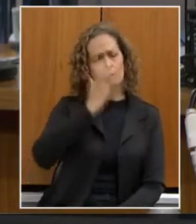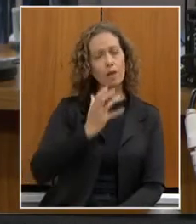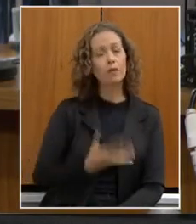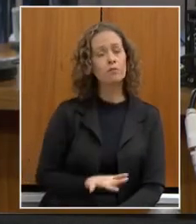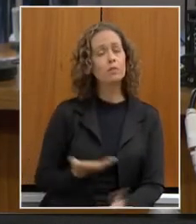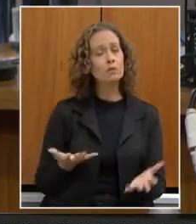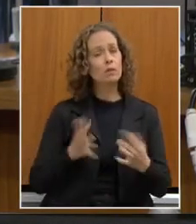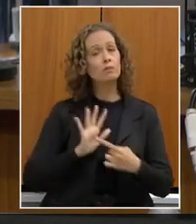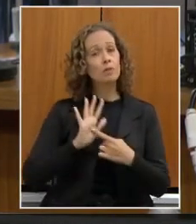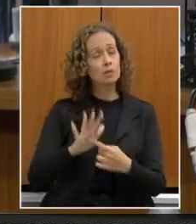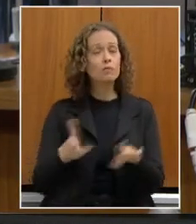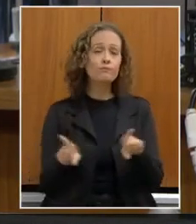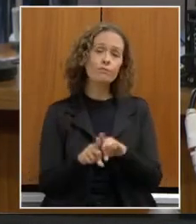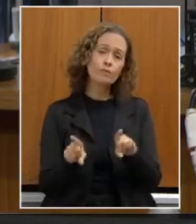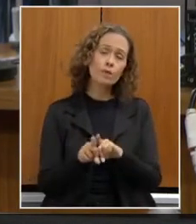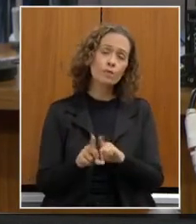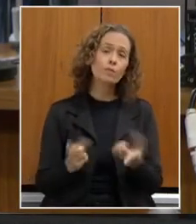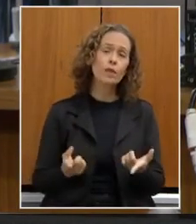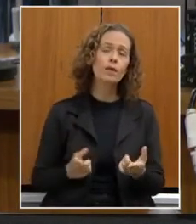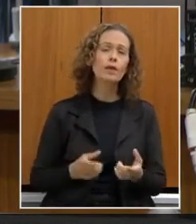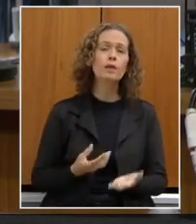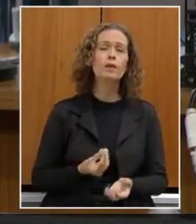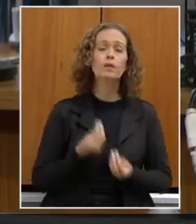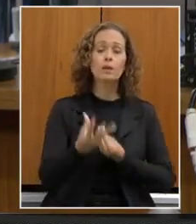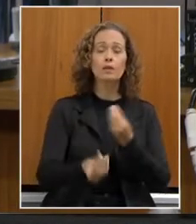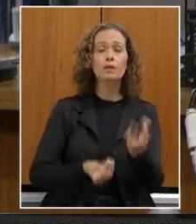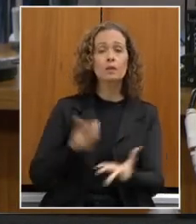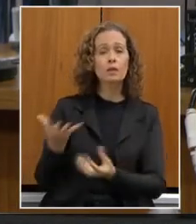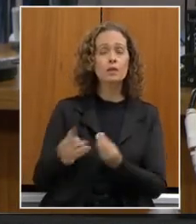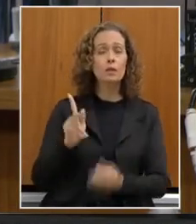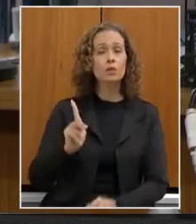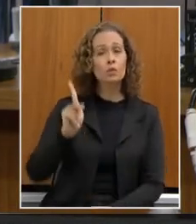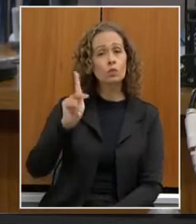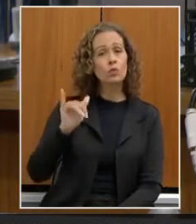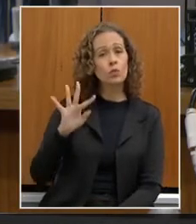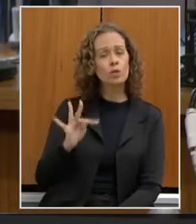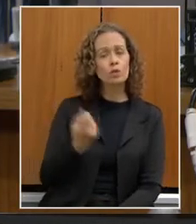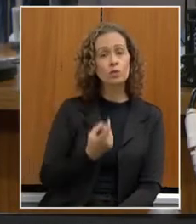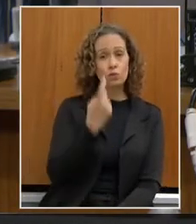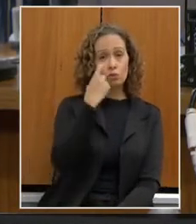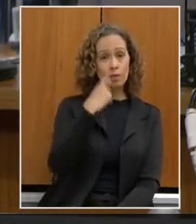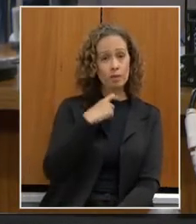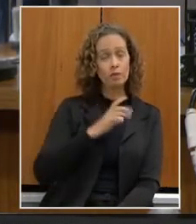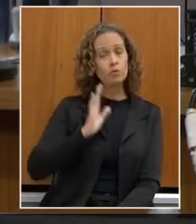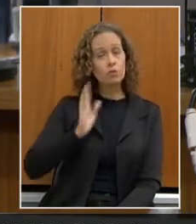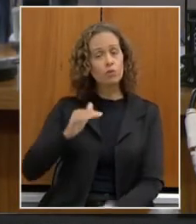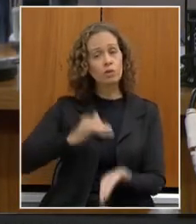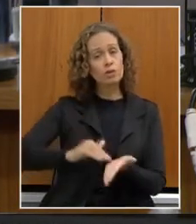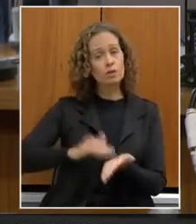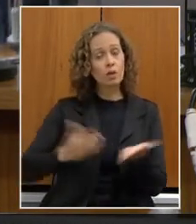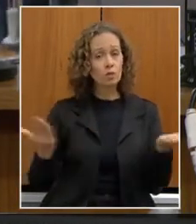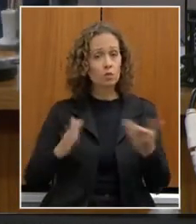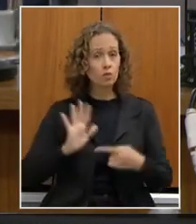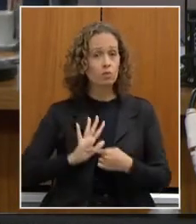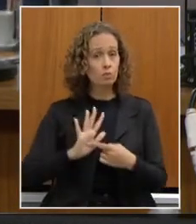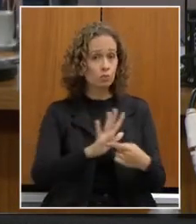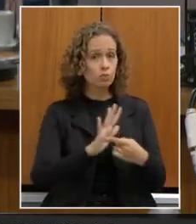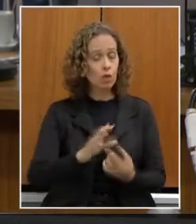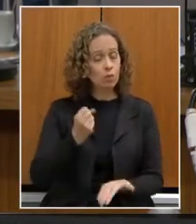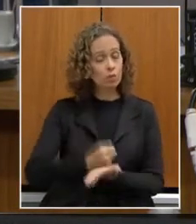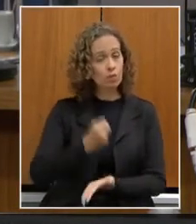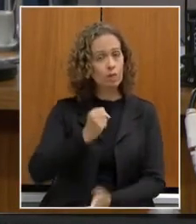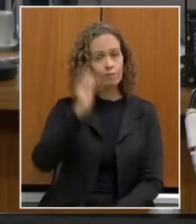destacar aqui a distribuição dos kits de intubação como foi mencionado pelo nosso secretário hoje é o benchmarking no Brasil